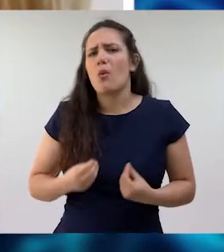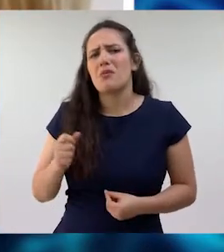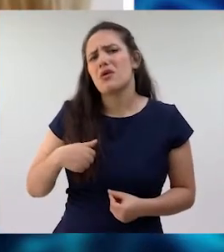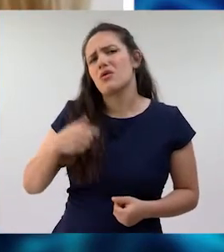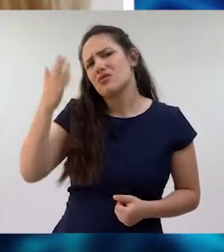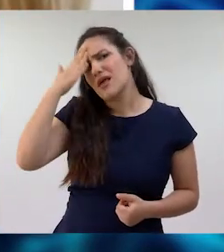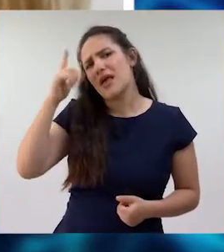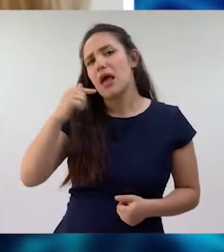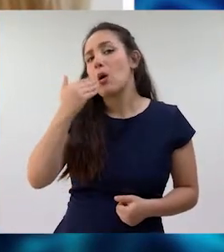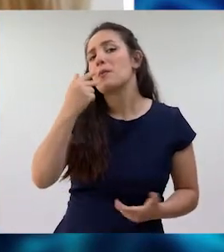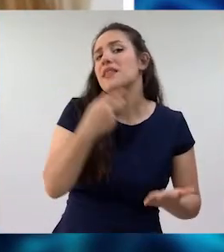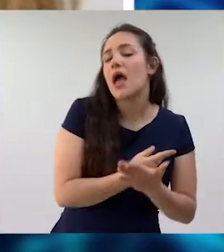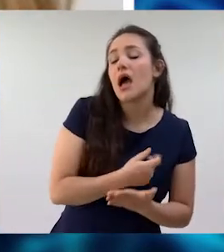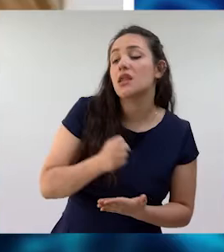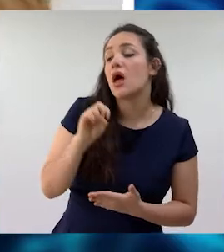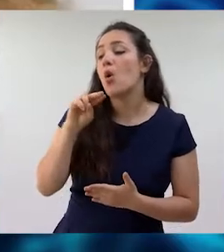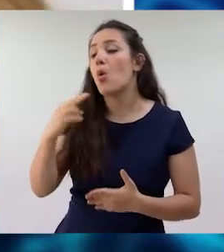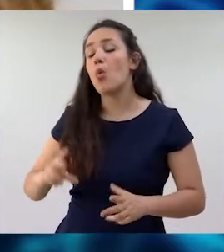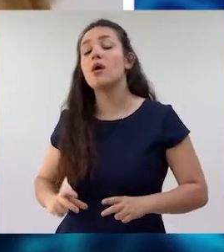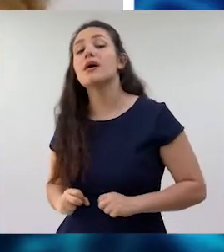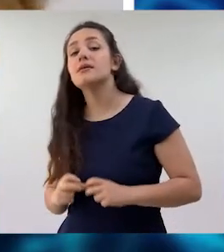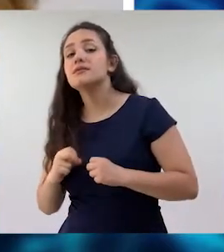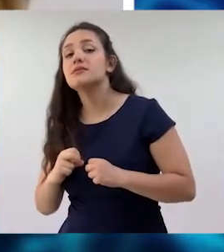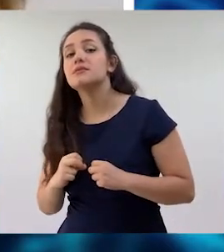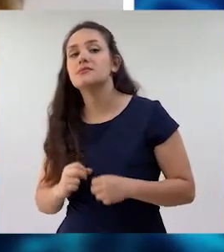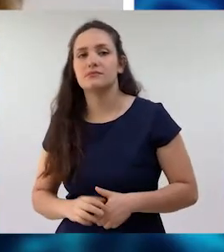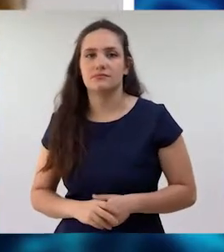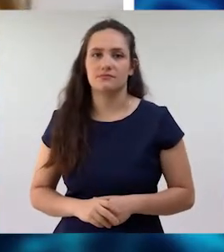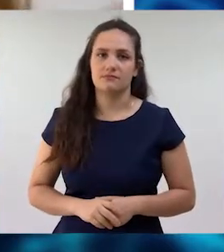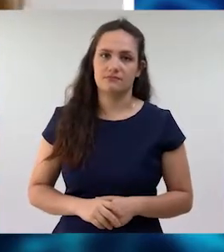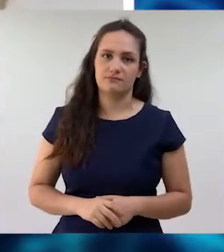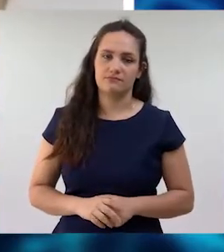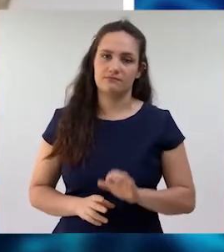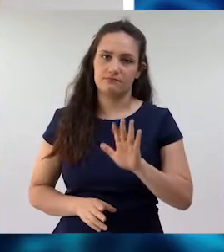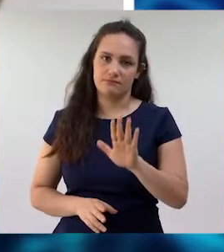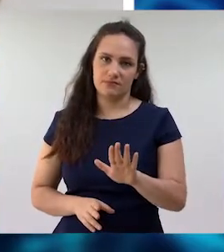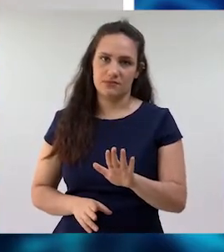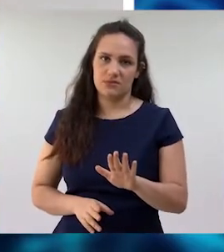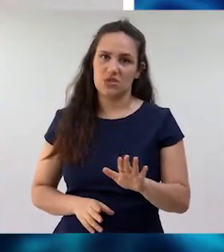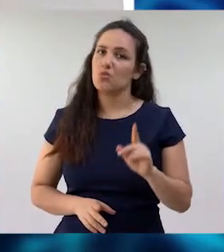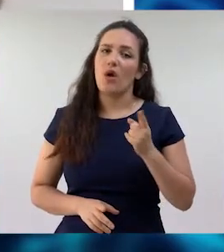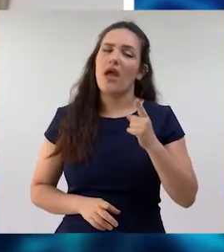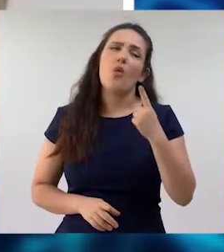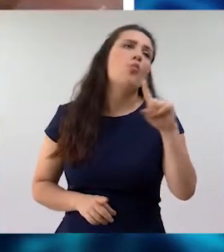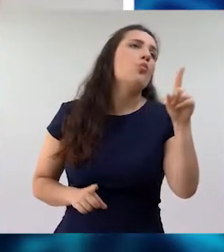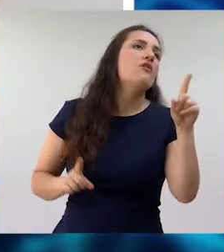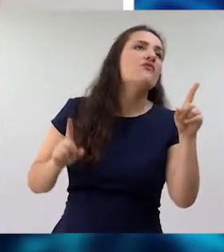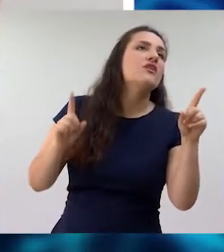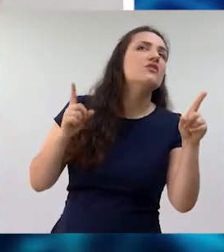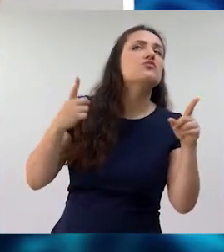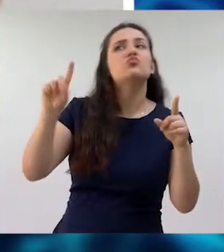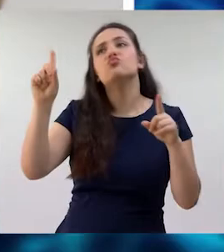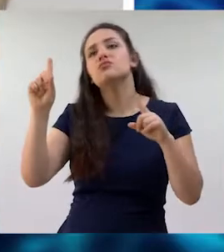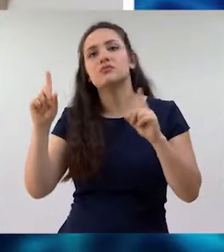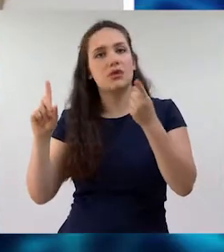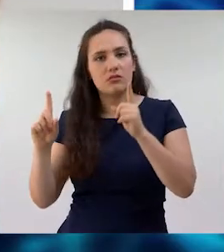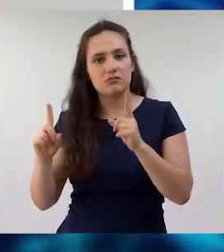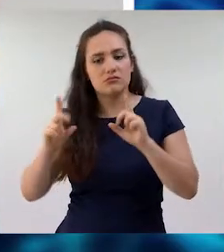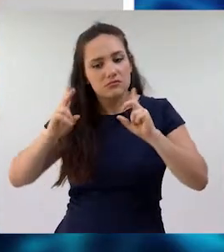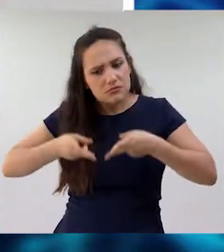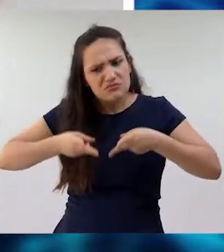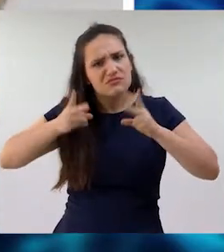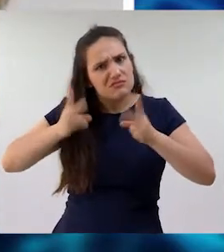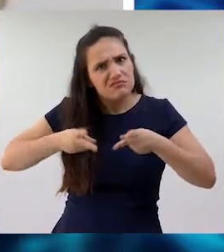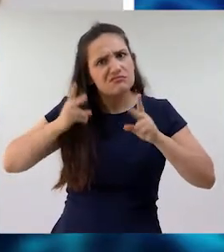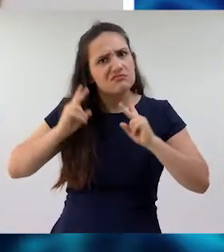aqui é um alerta. São coisas que não acontecem pontualmente. Elas vão se apresentando